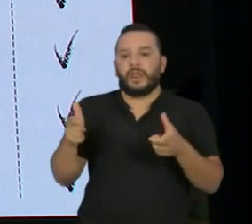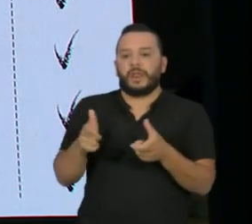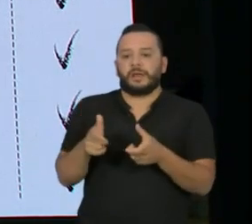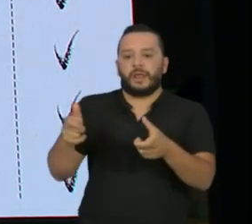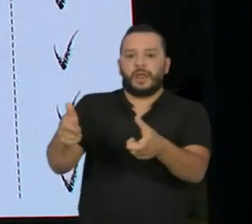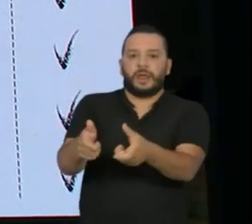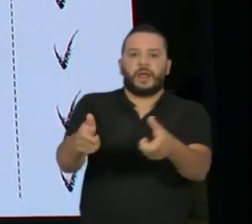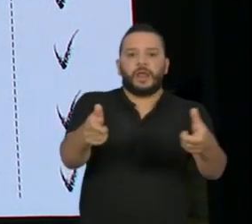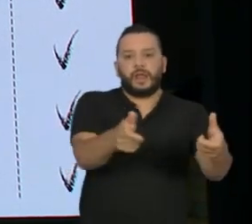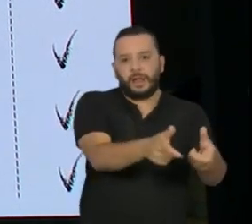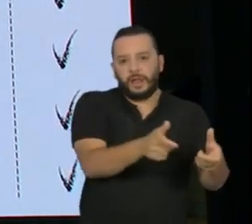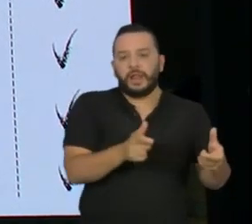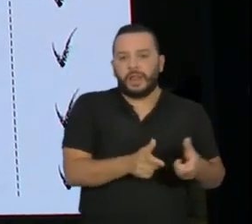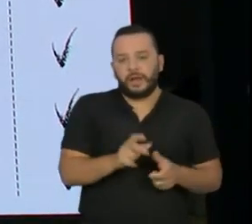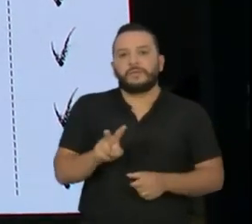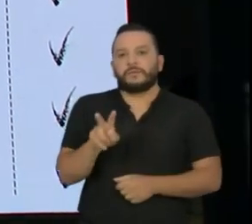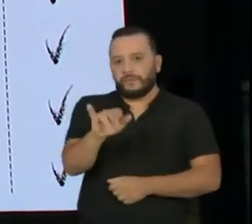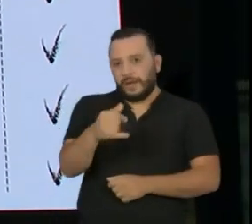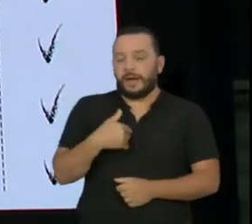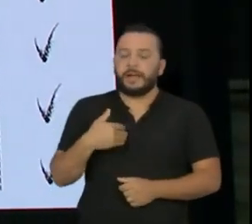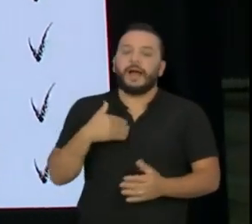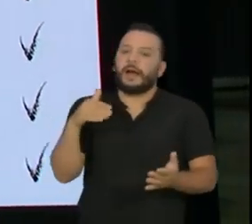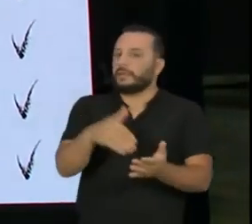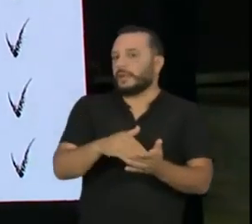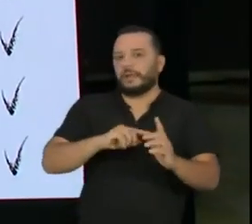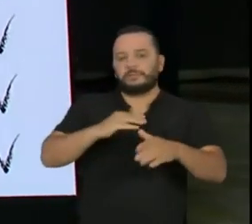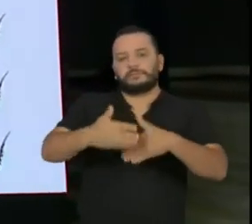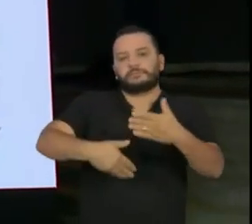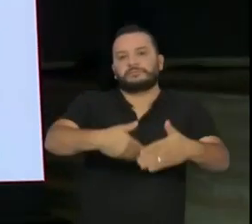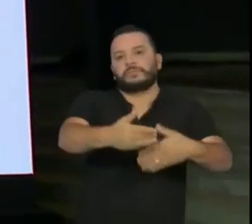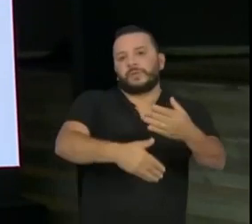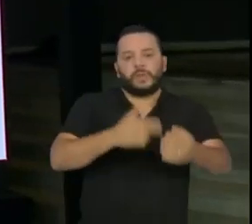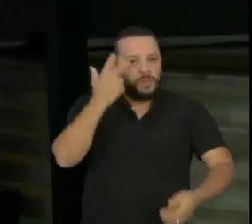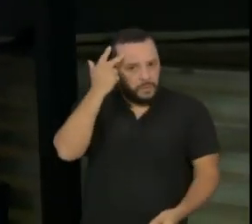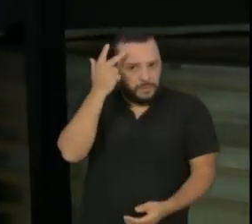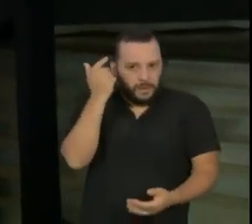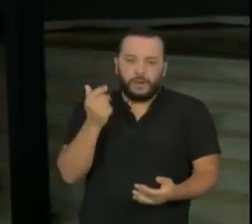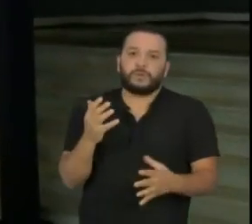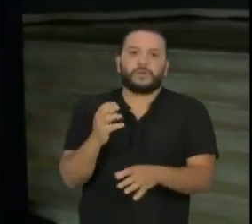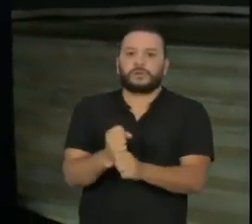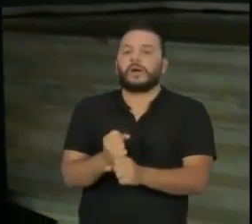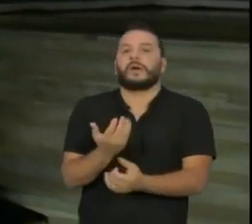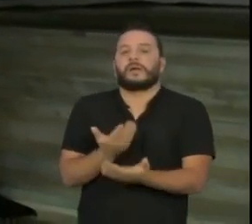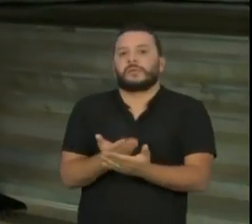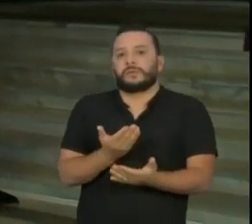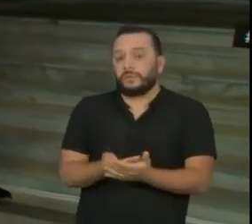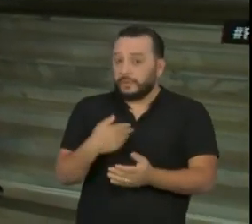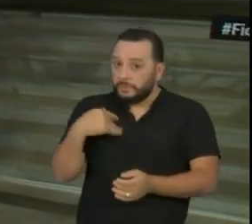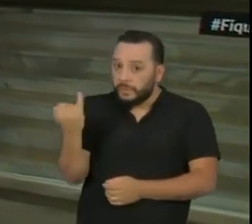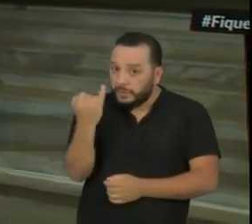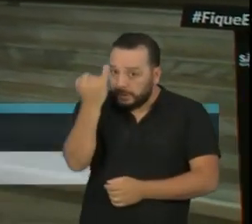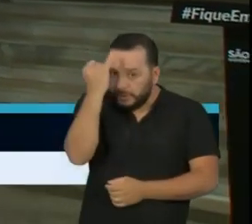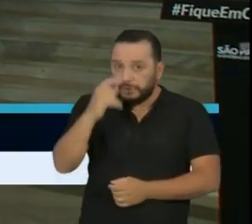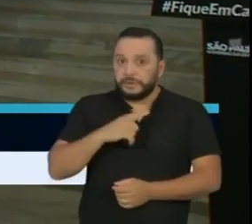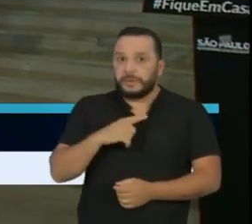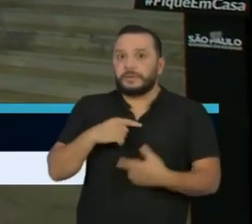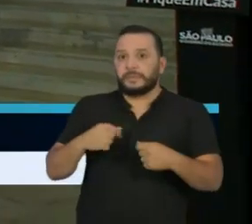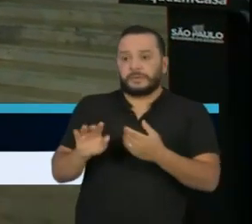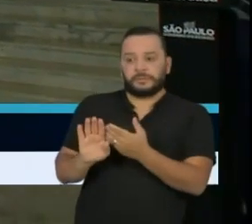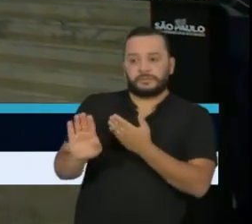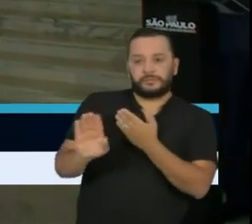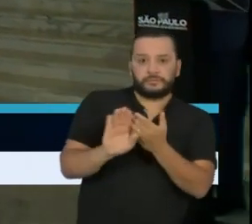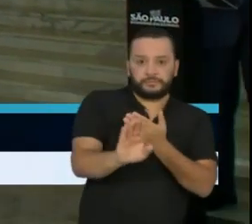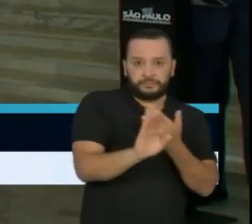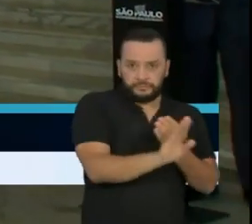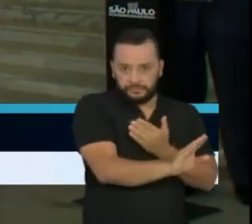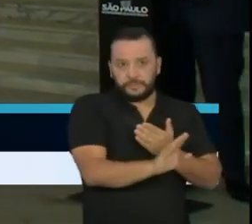o retorno, gradualmente até voltarmos ao normal. Isso será importante por conta do distanciamento. Então, quando ocorrer o retorno,